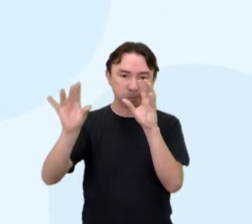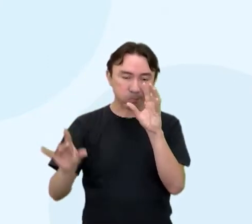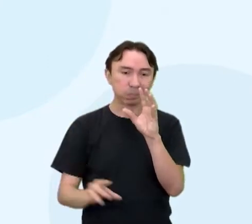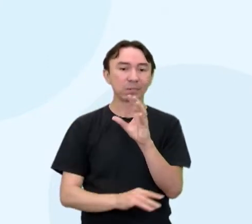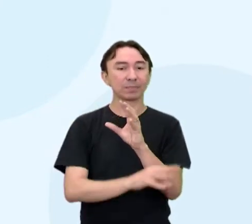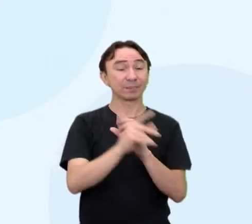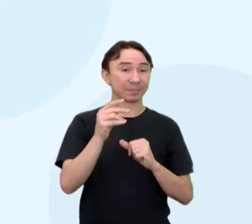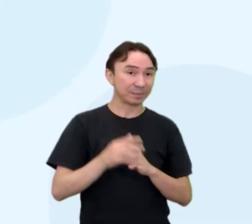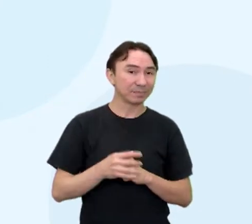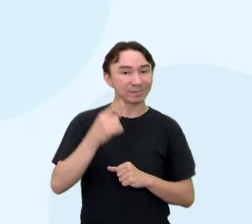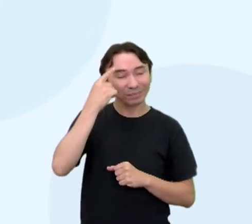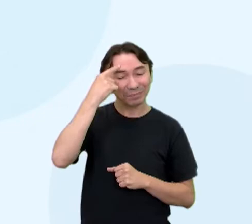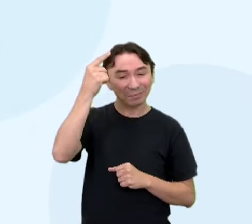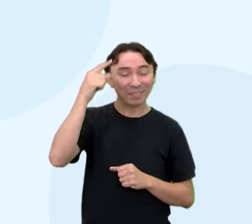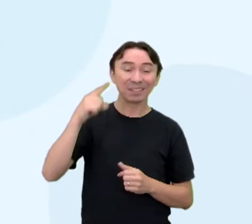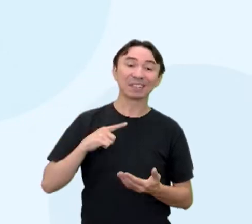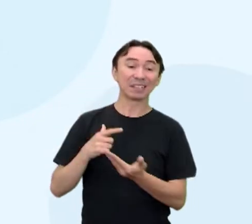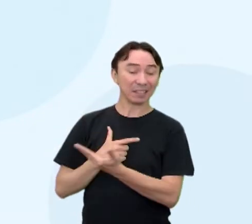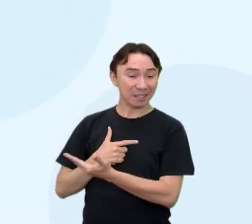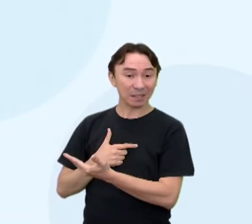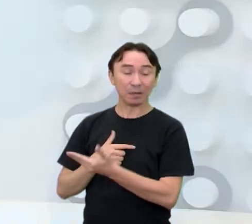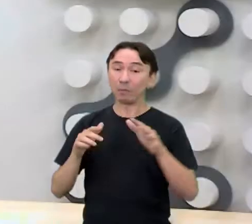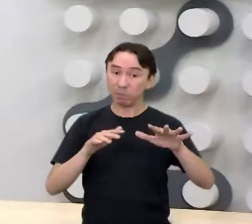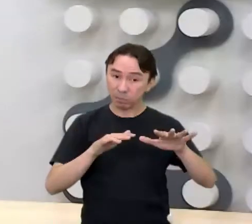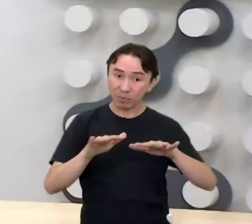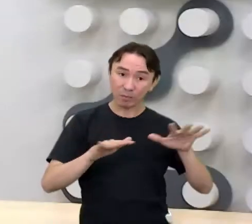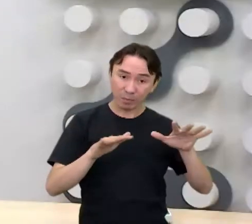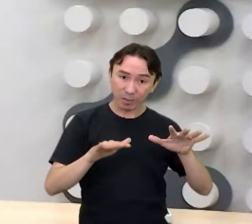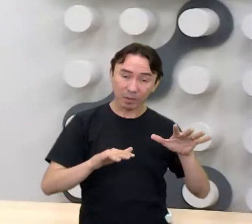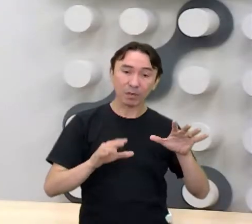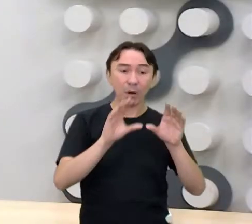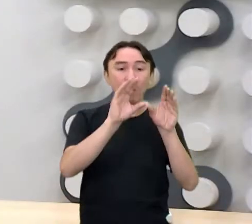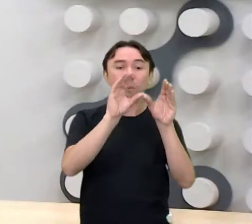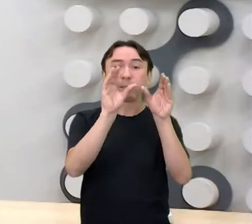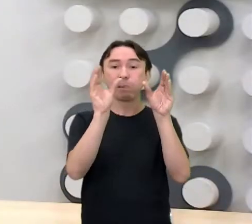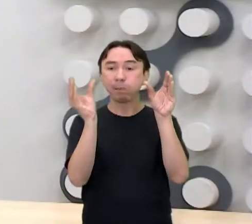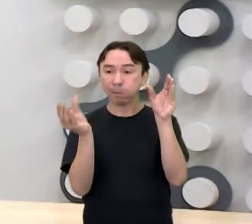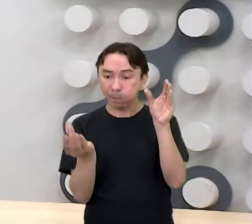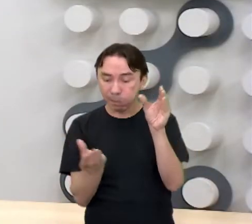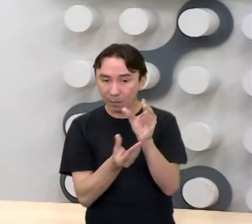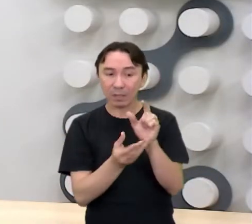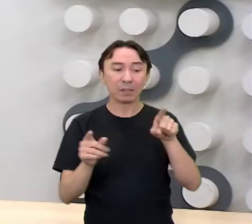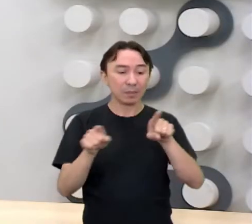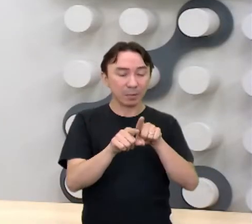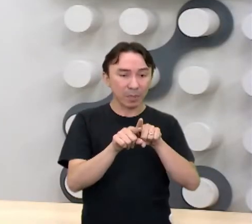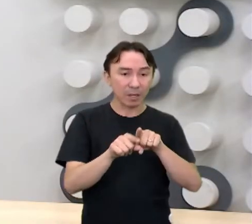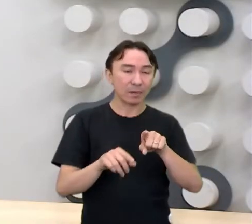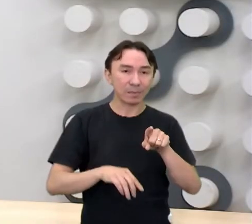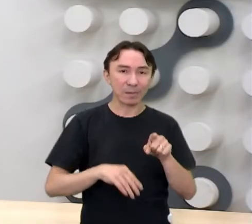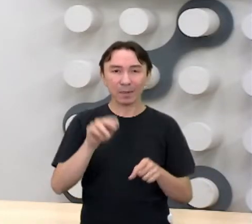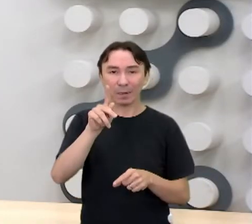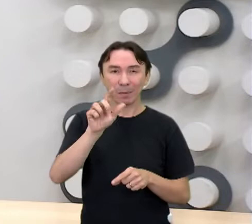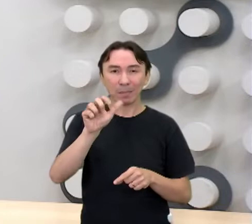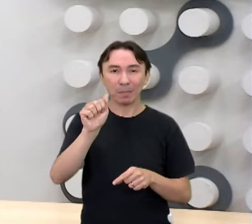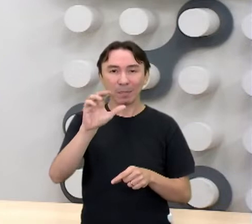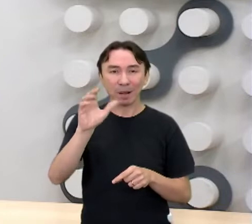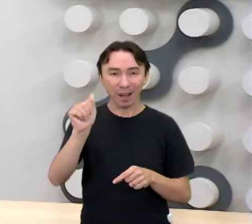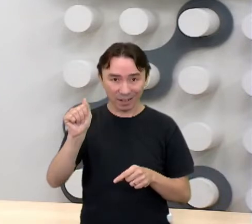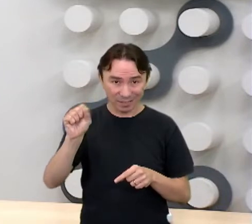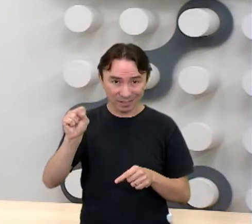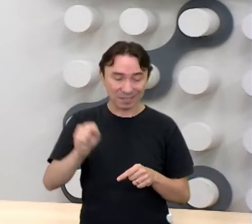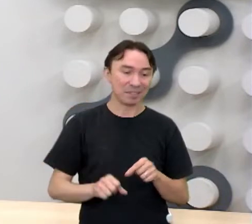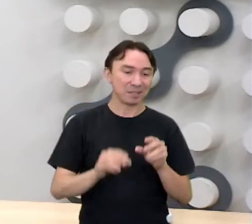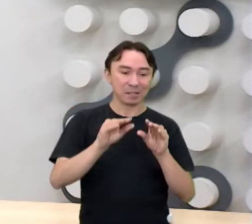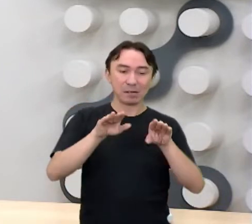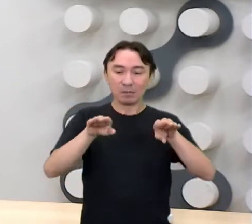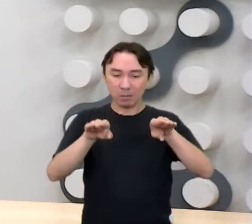aí do movimento do manto faz com que haja o movimento das placas tectônicas. Então é sempre importante retratar isso.